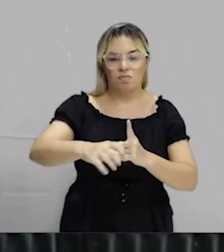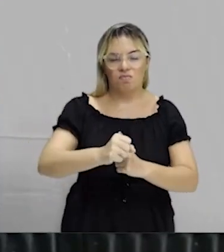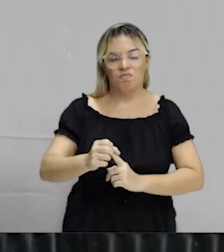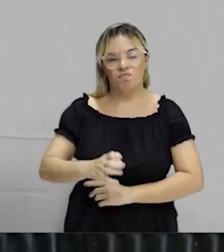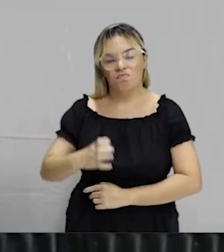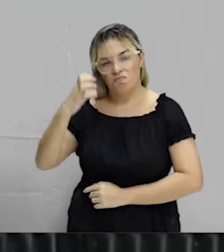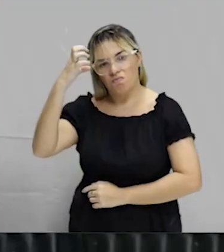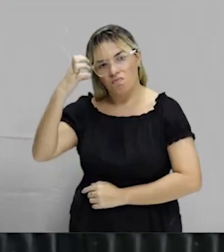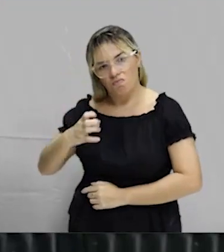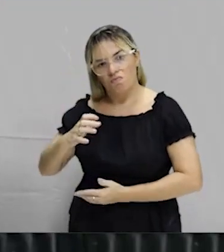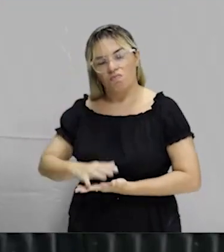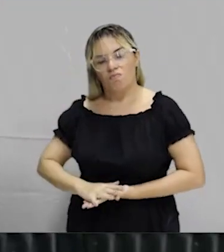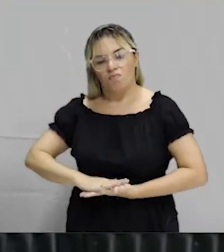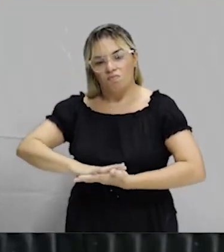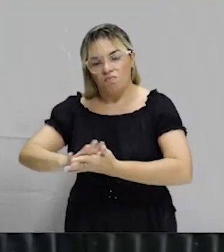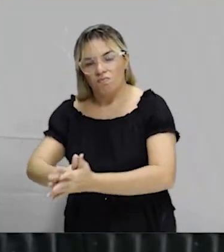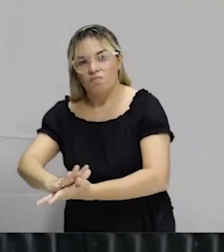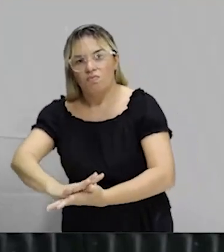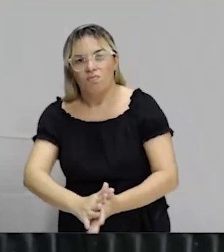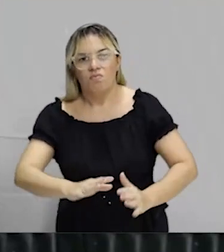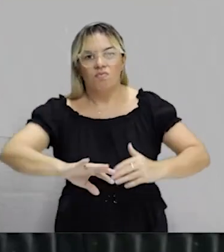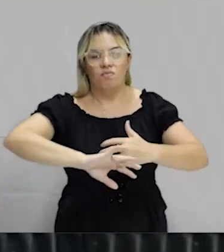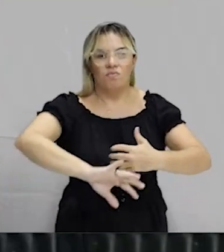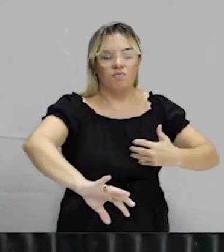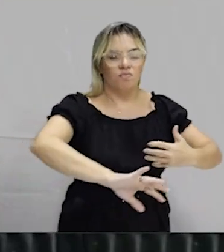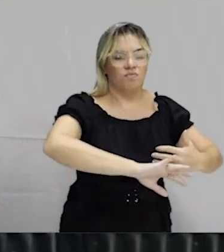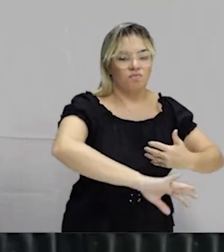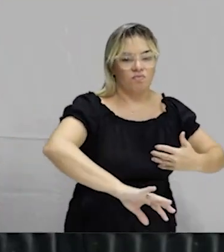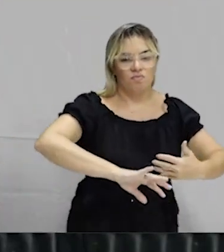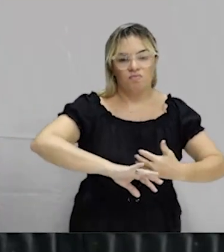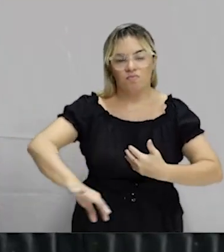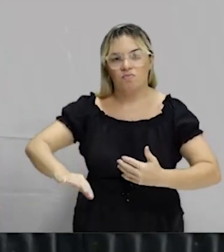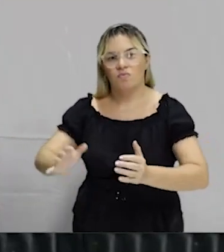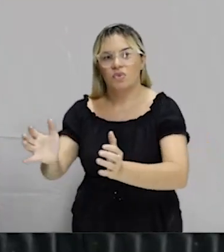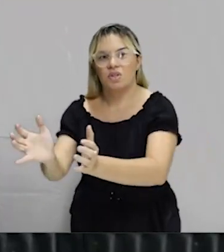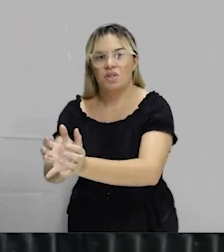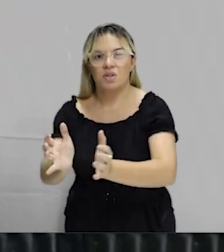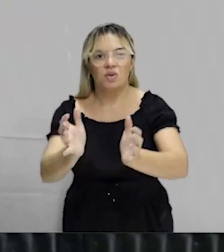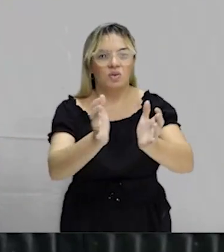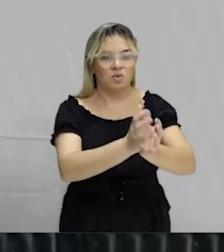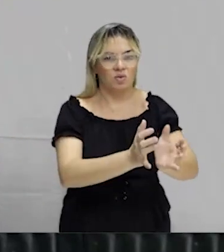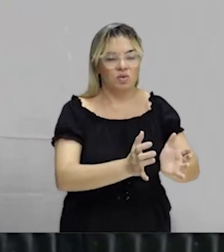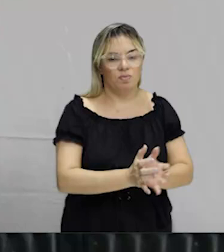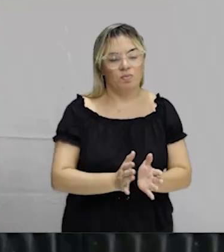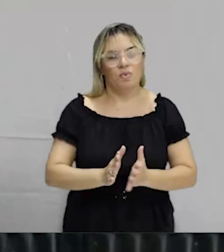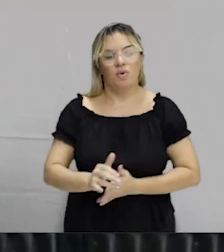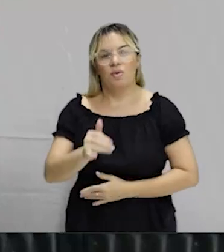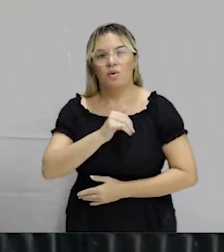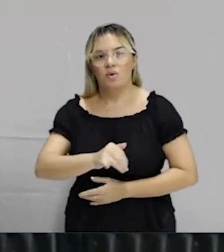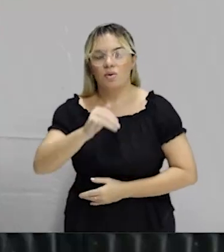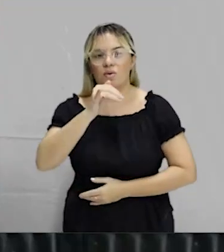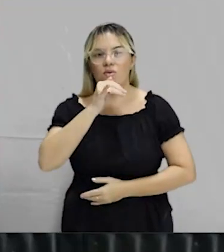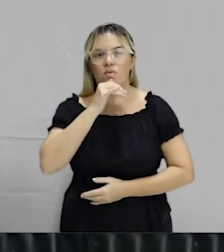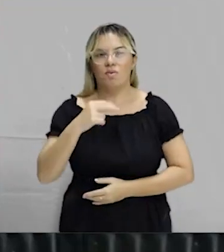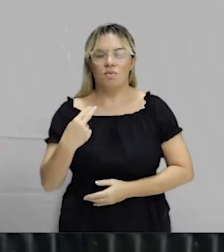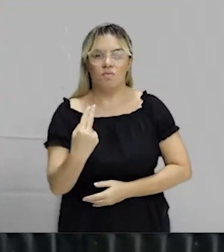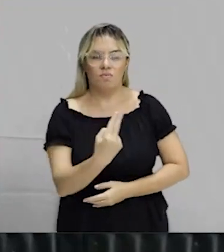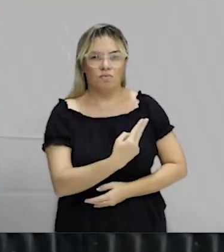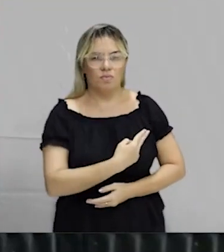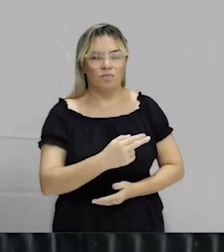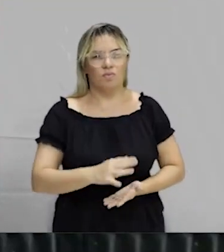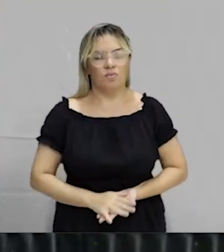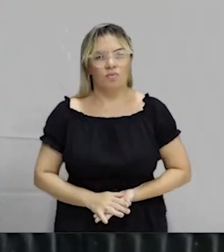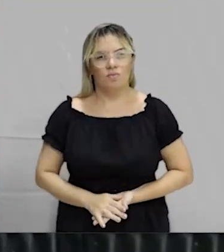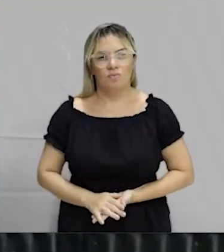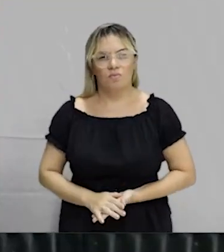rigidamente estratificada, uma sociedade dividida em classes, onde, por exemplo, se nós